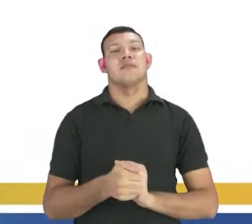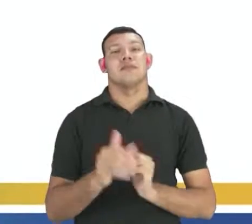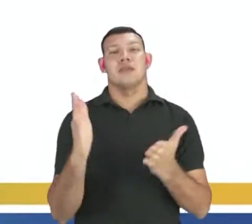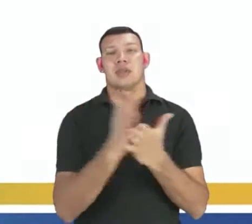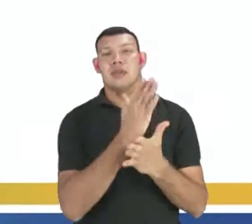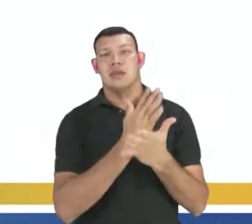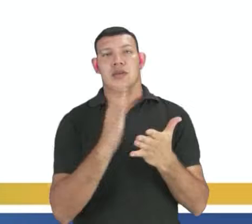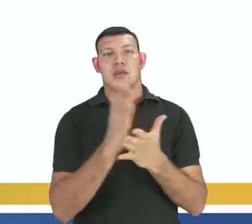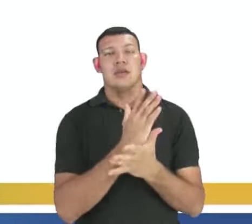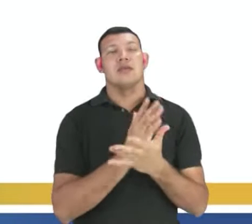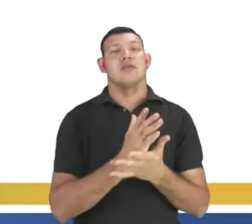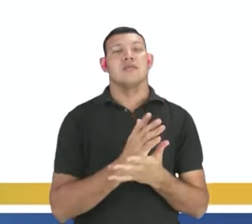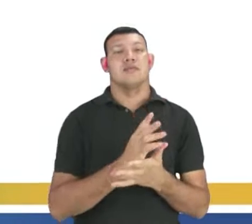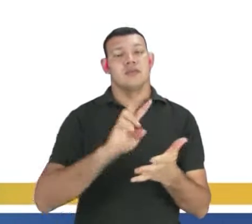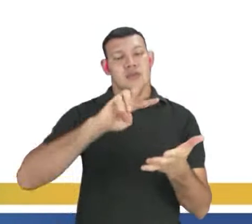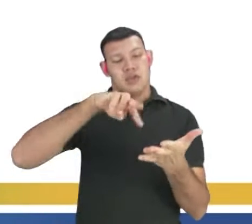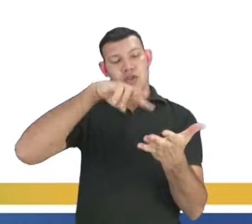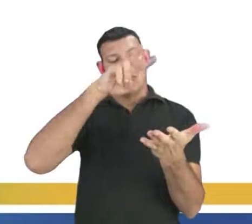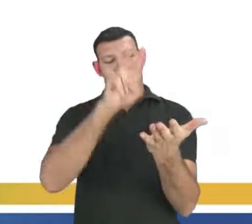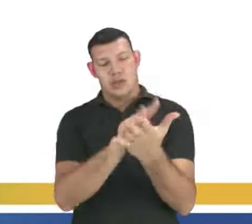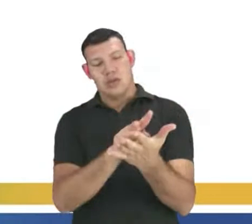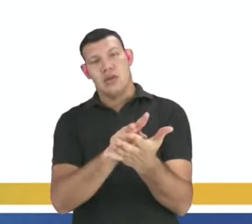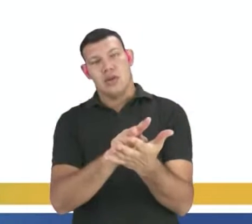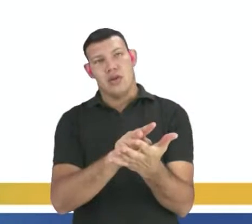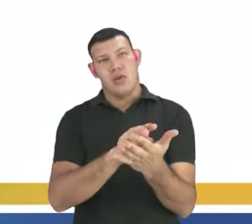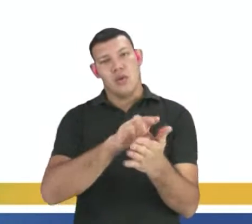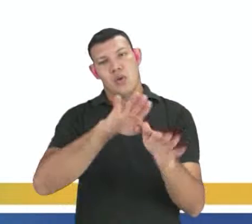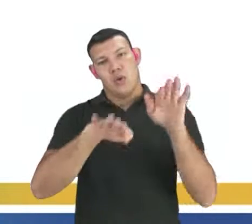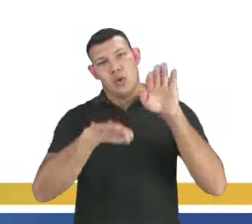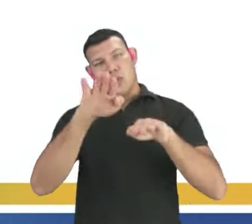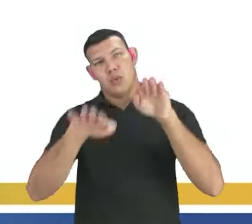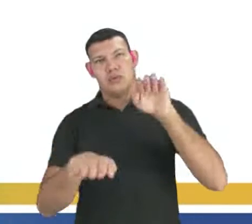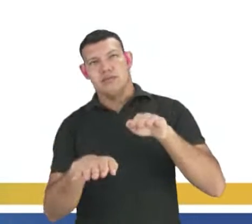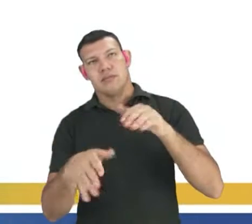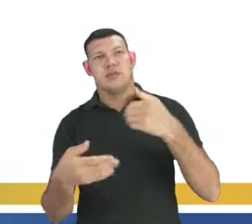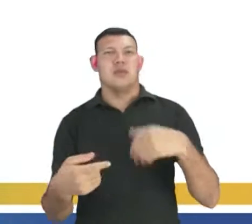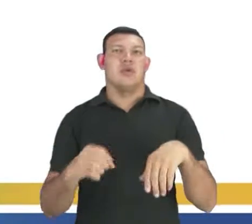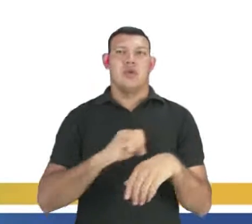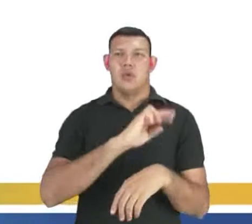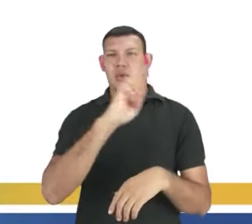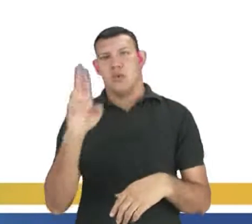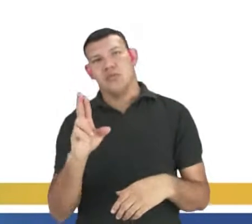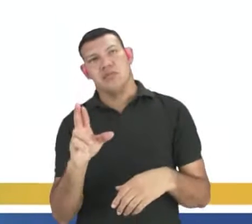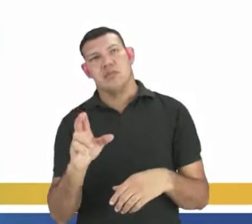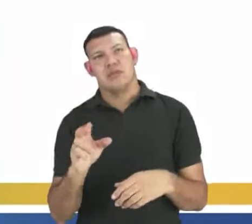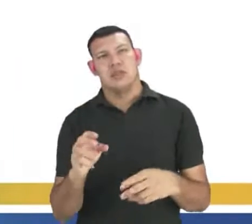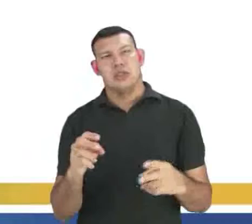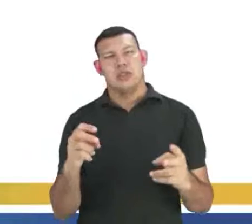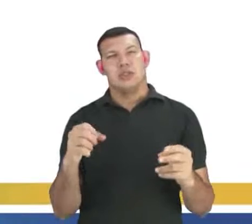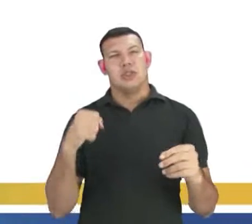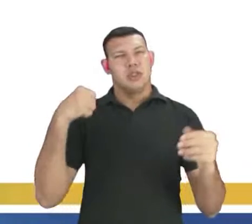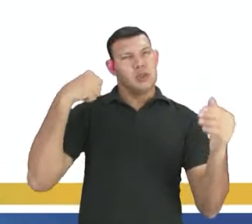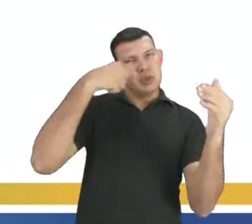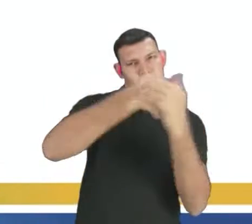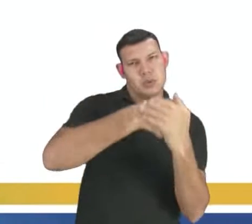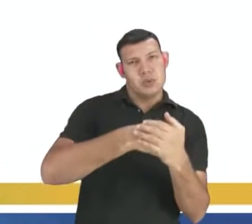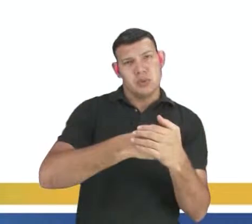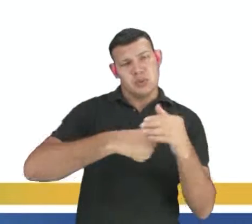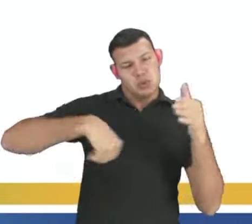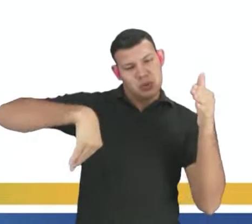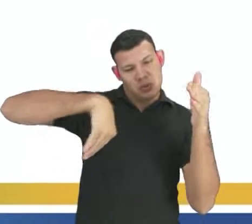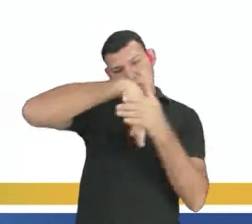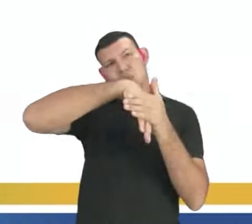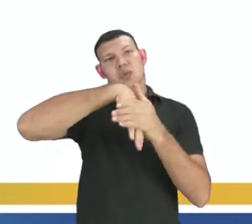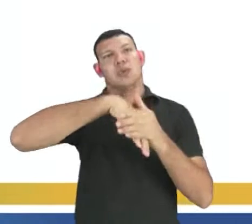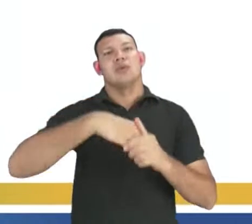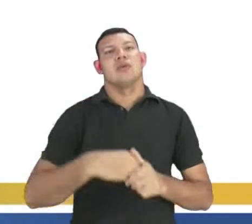de quedas, projeções, desequilíbrios, outras de defesa, outras de ataques, ou de socos, chutes, e